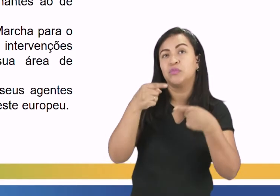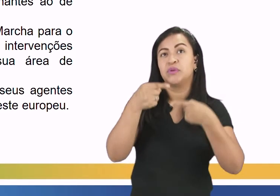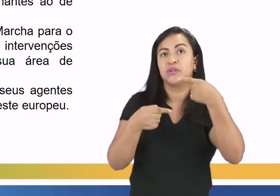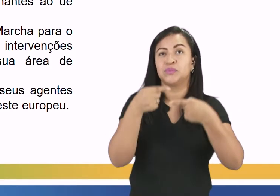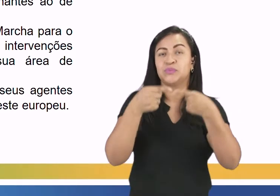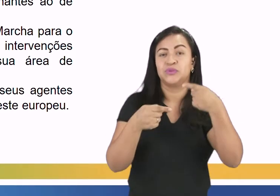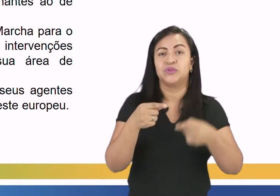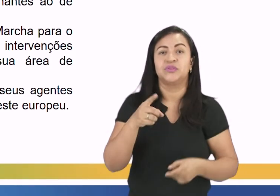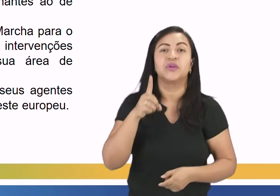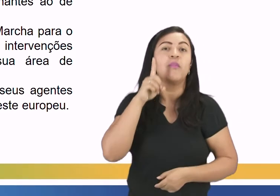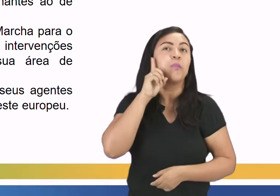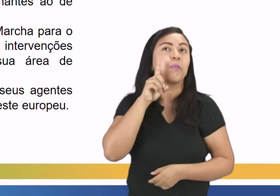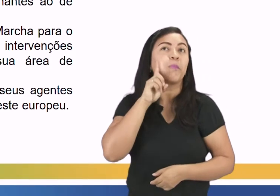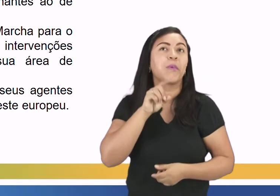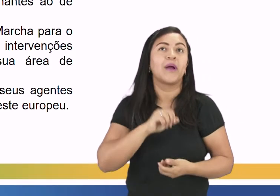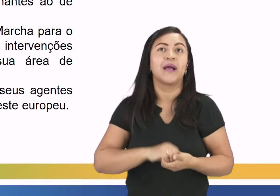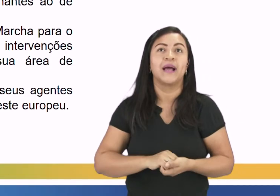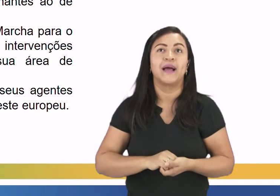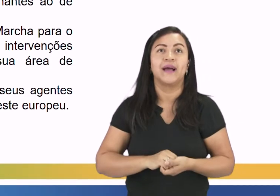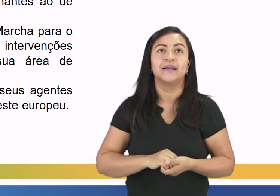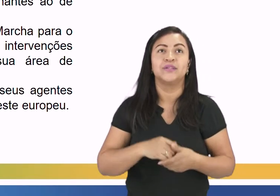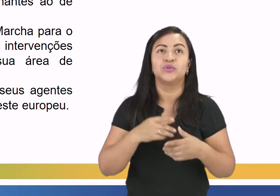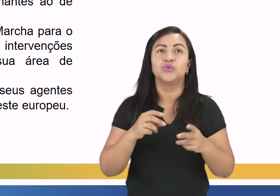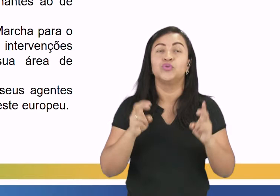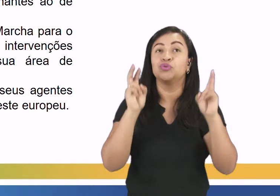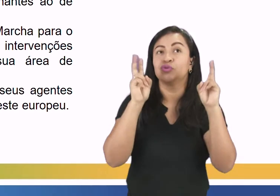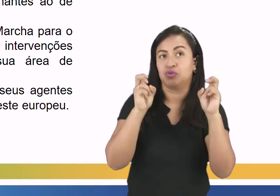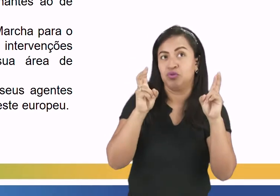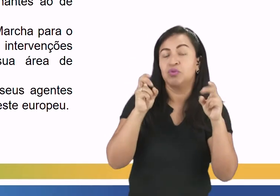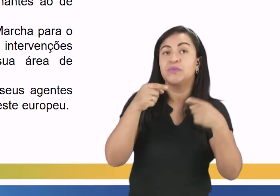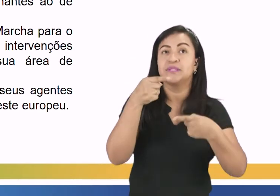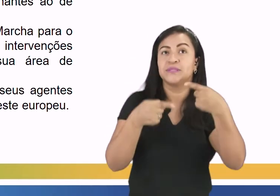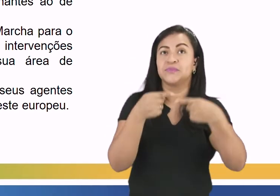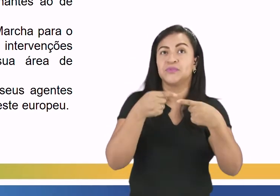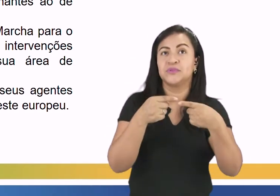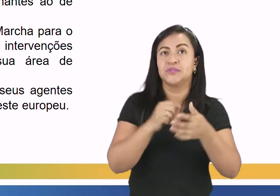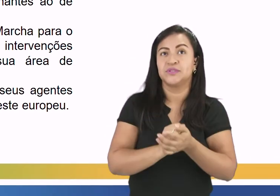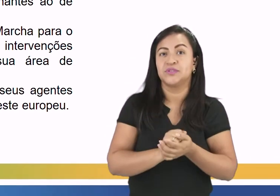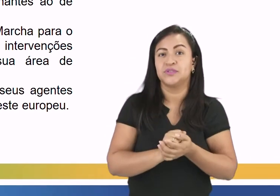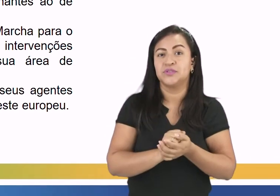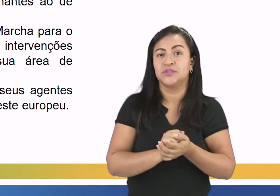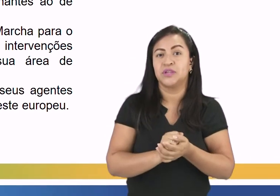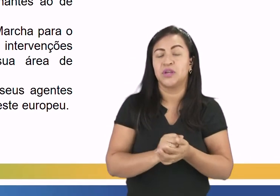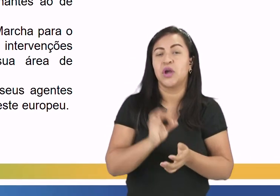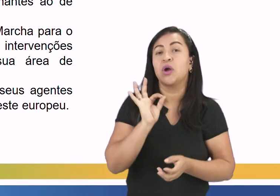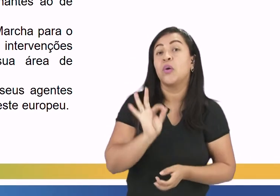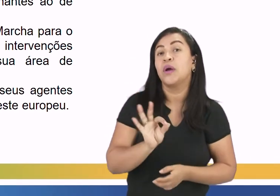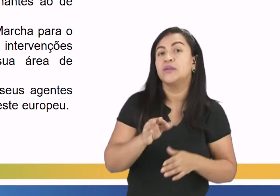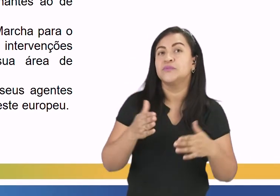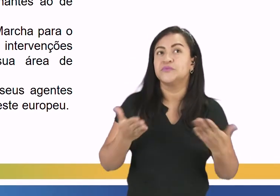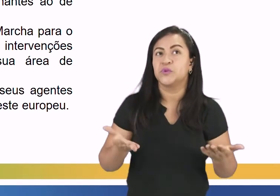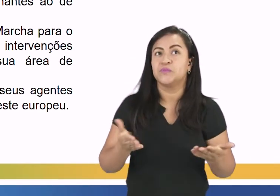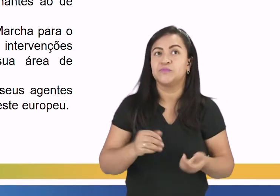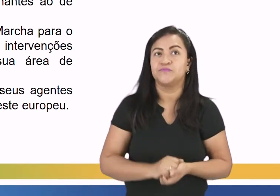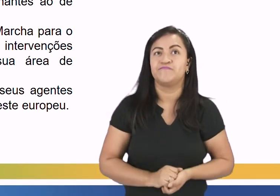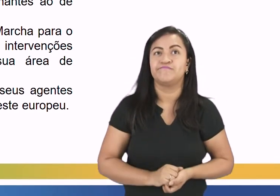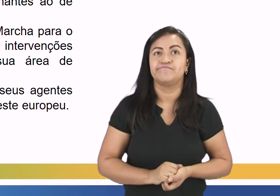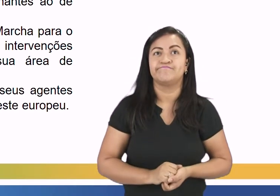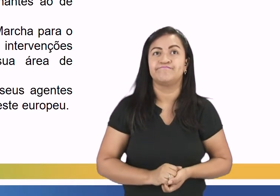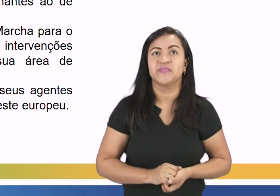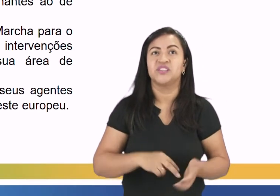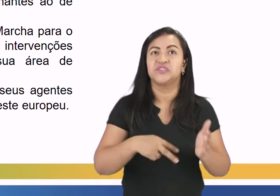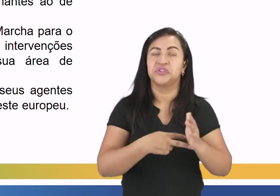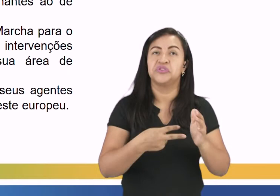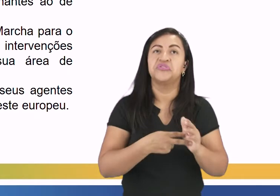política conhecida como Big Stick, podemos afirmar: letra A, significou uma